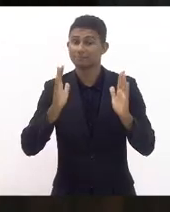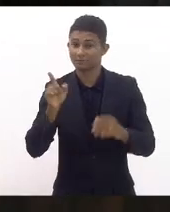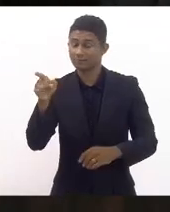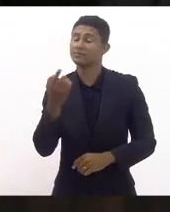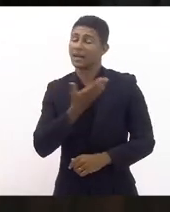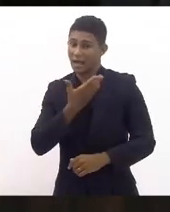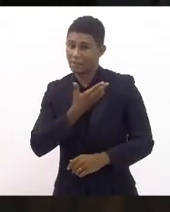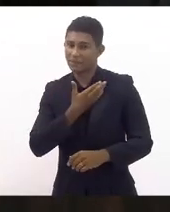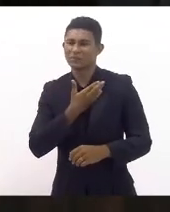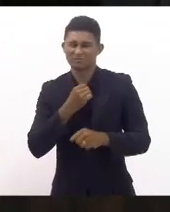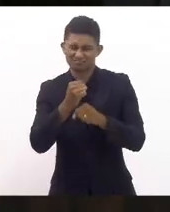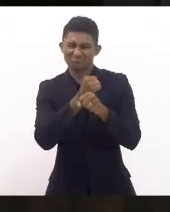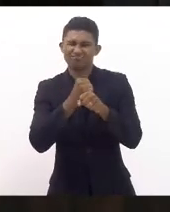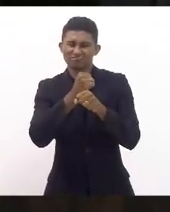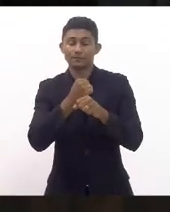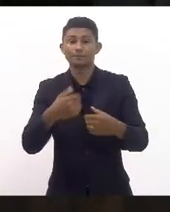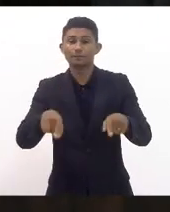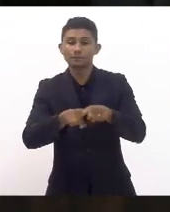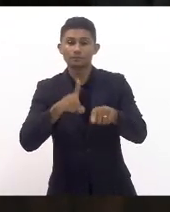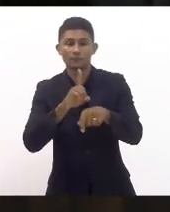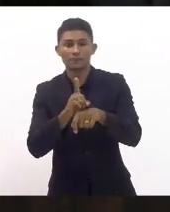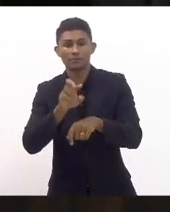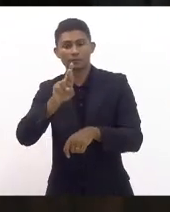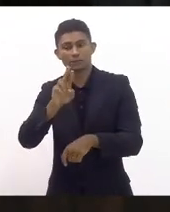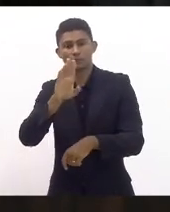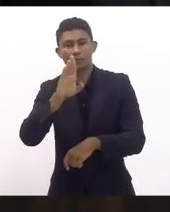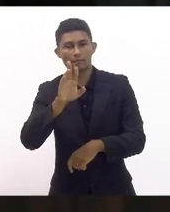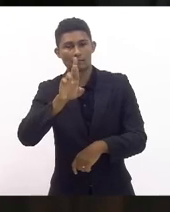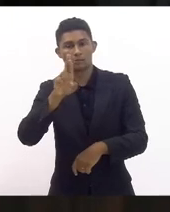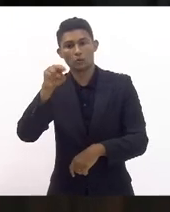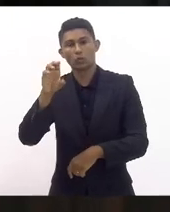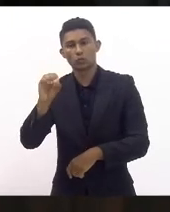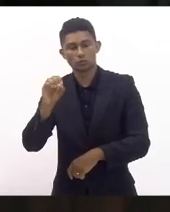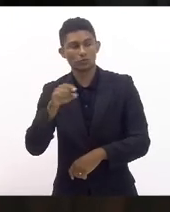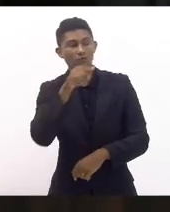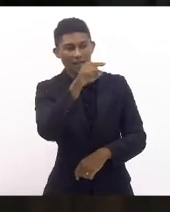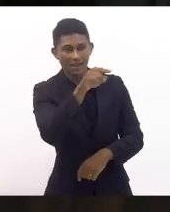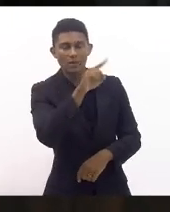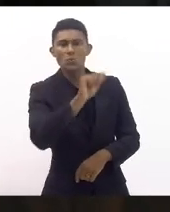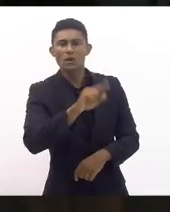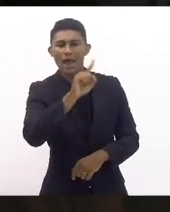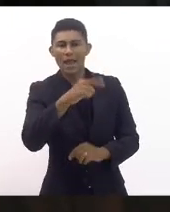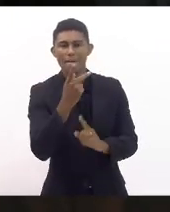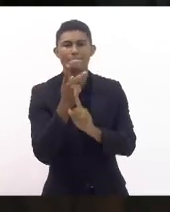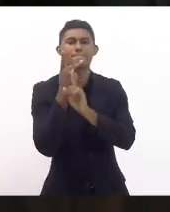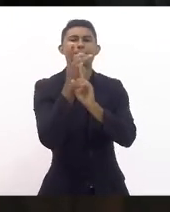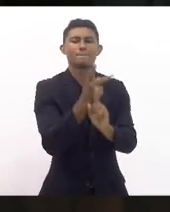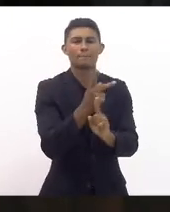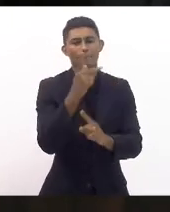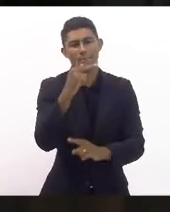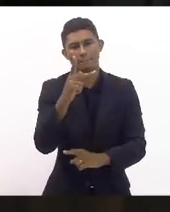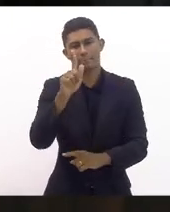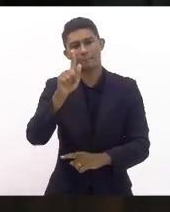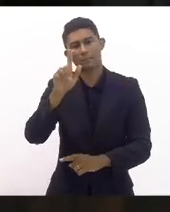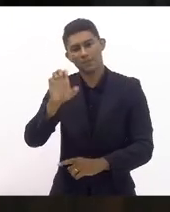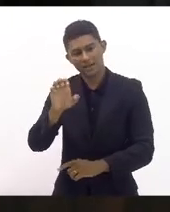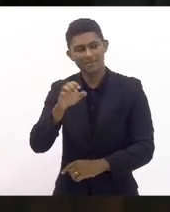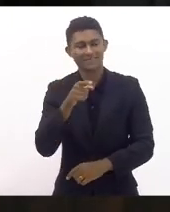de longas datas. Ao doutor Bruno Dubê, nosso procurador do Estado, da PGE. Uma